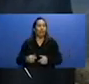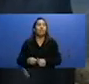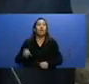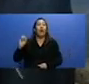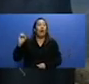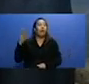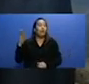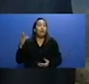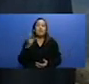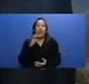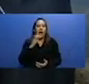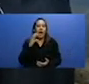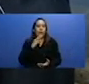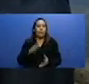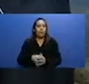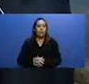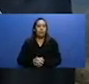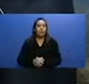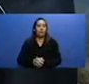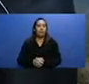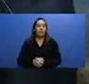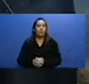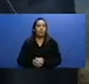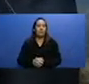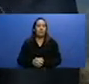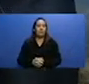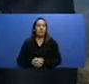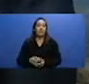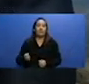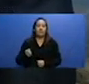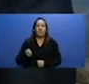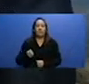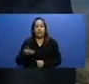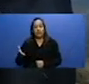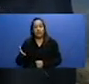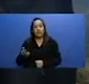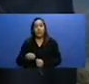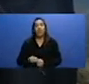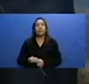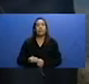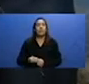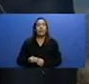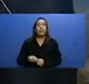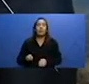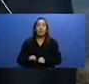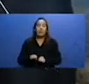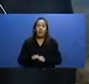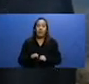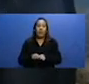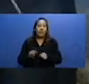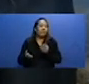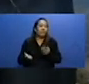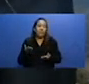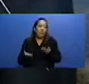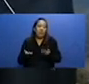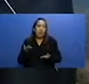aconteça rapidamente. Então, quando eu estou falando de lançamento de dados, também